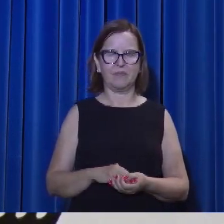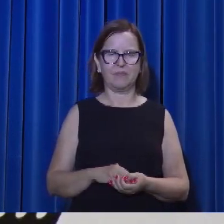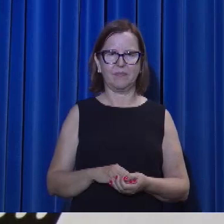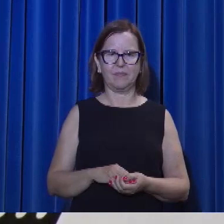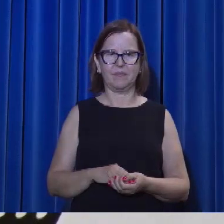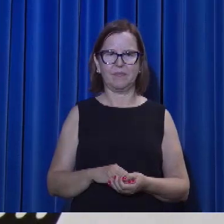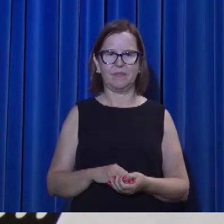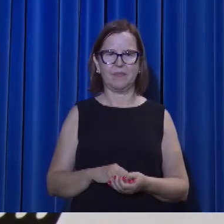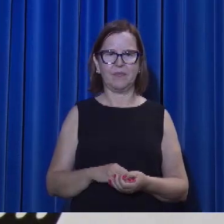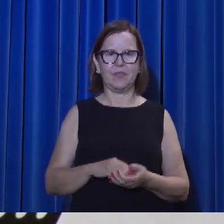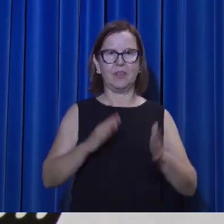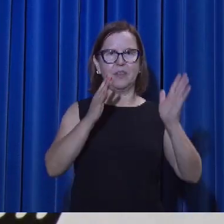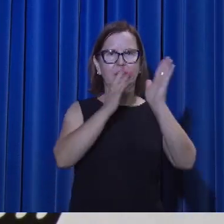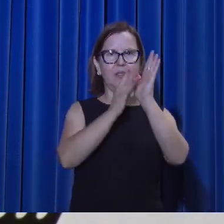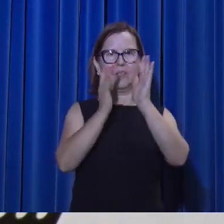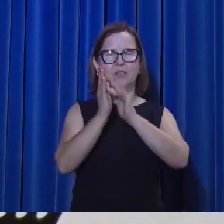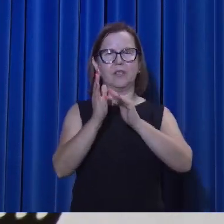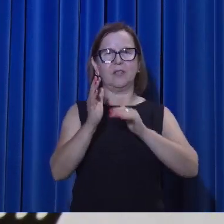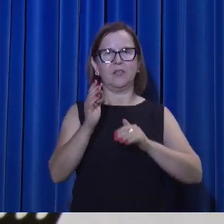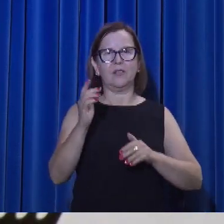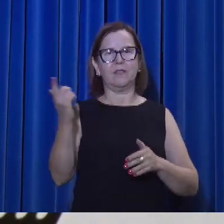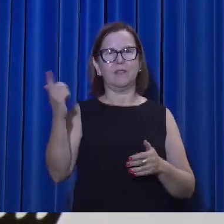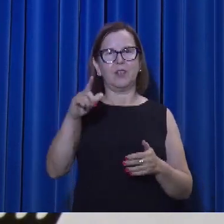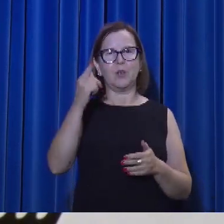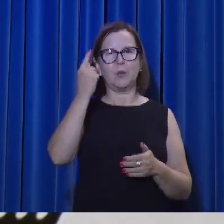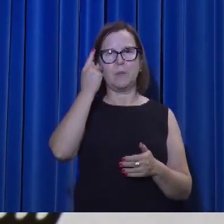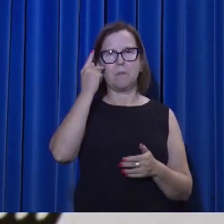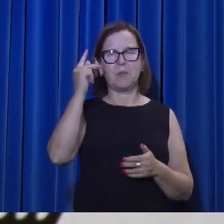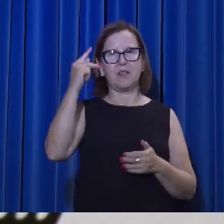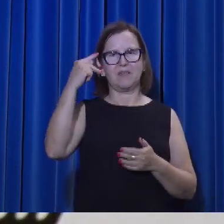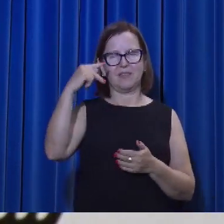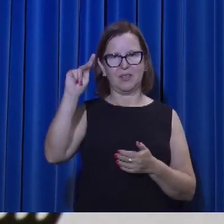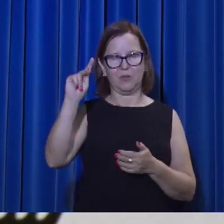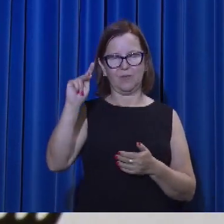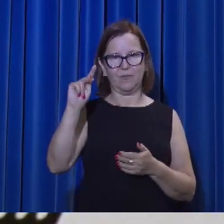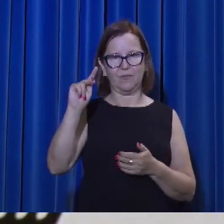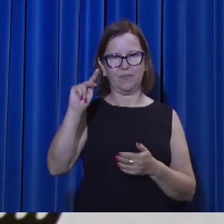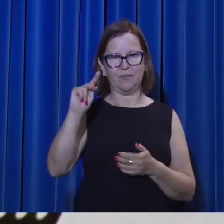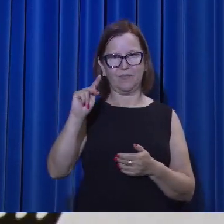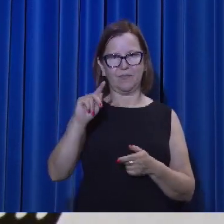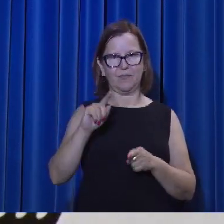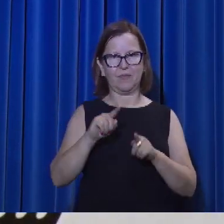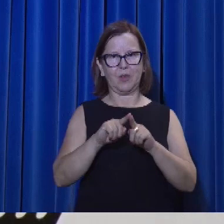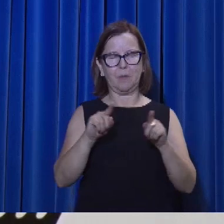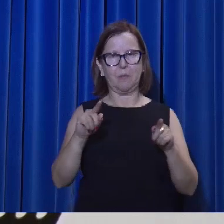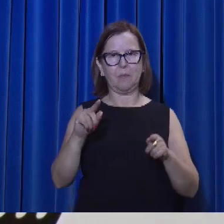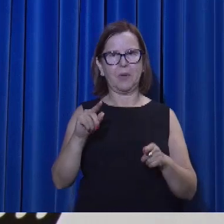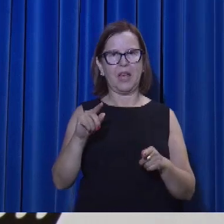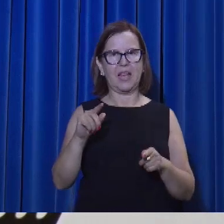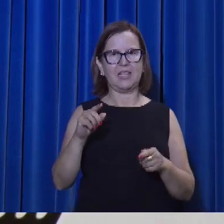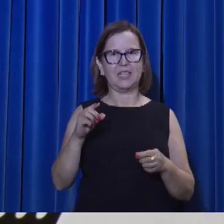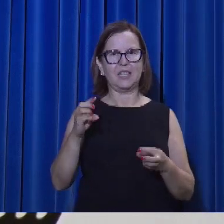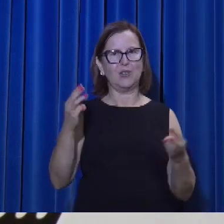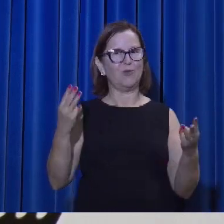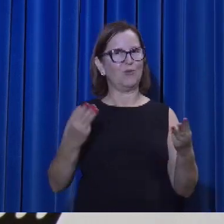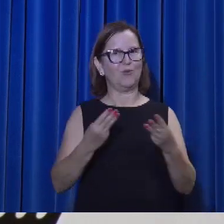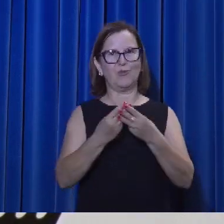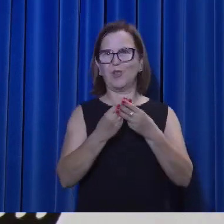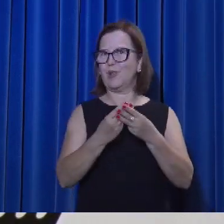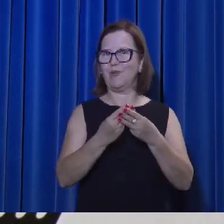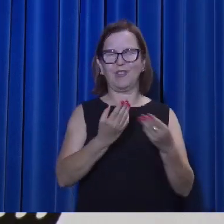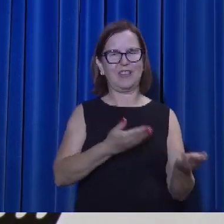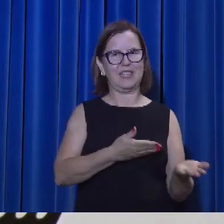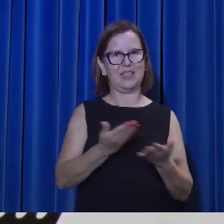Ele veio para o que era seu, e os seus não o receberam. Aqui os seus, sabe quem são? São os judeus. E aqui, meus